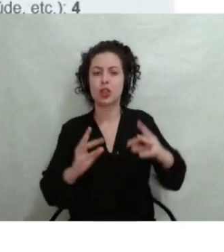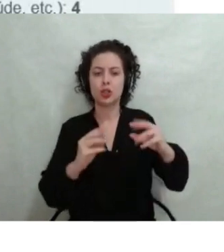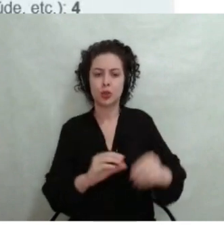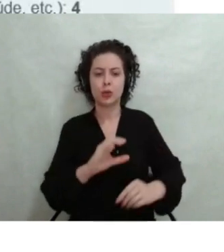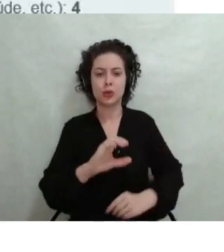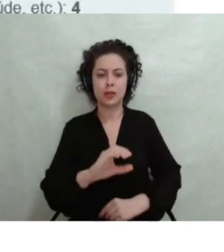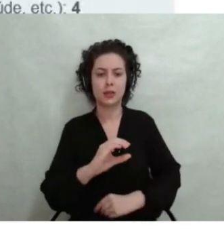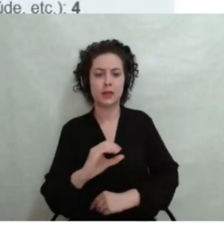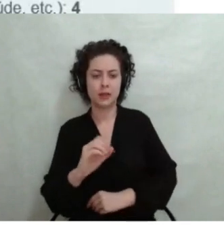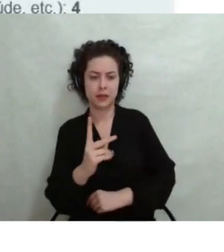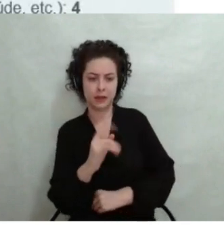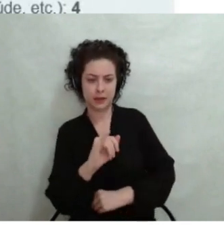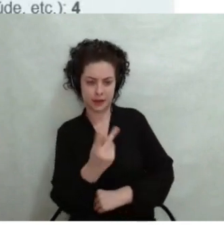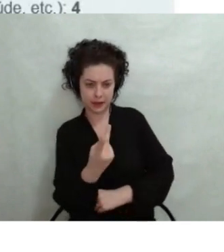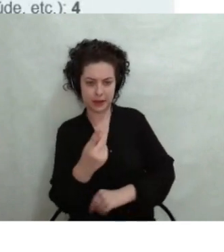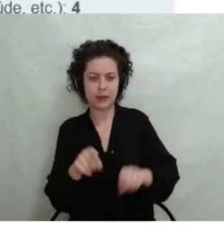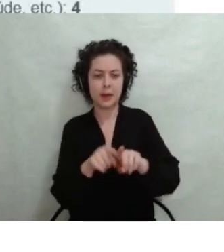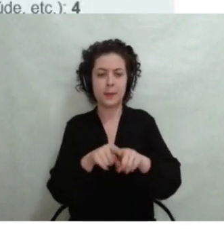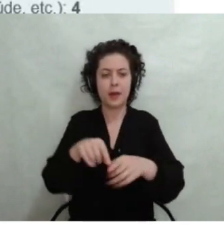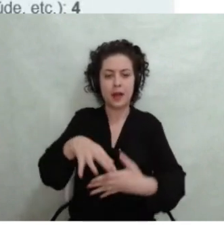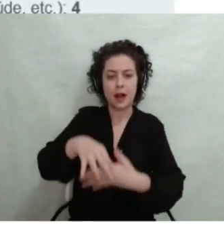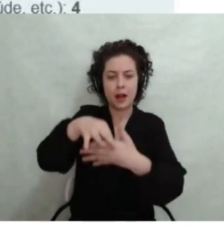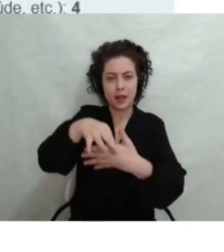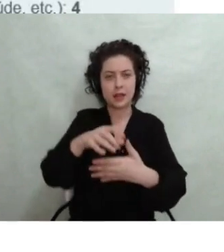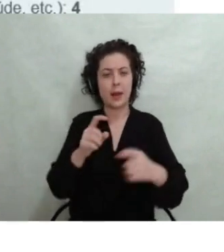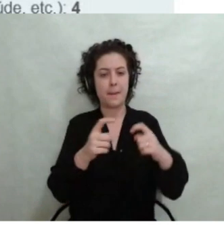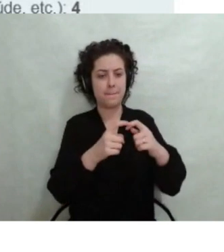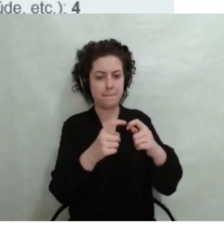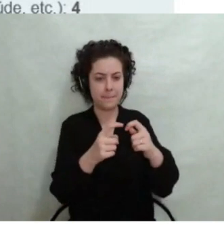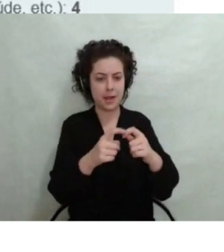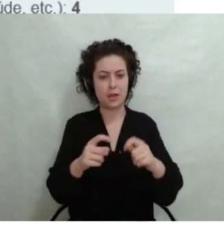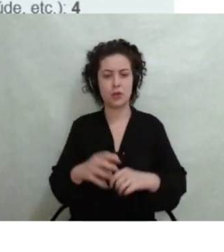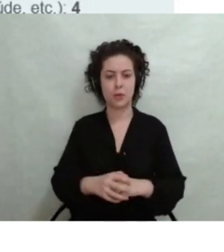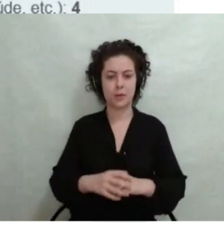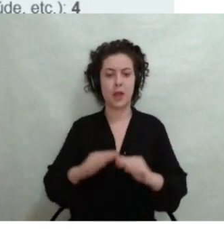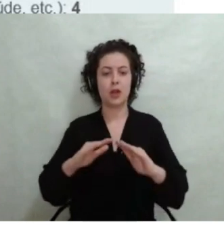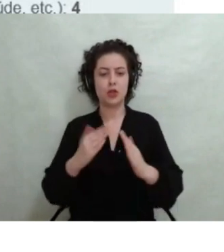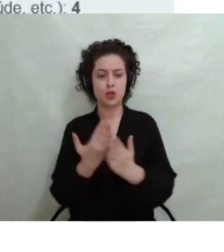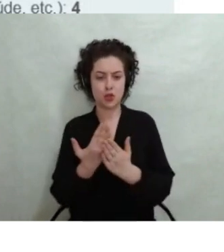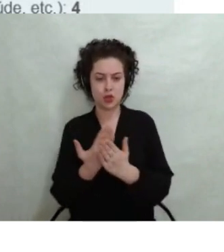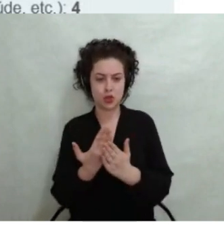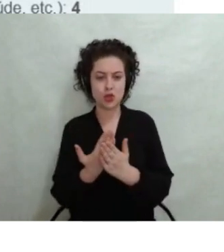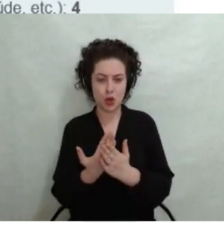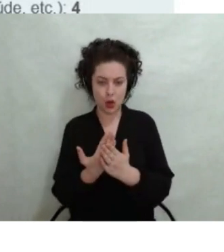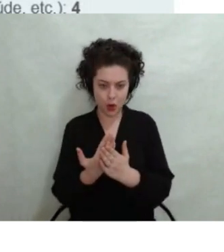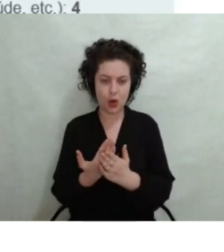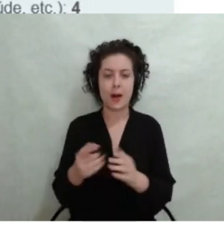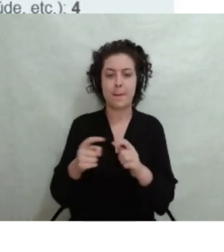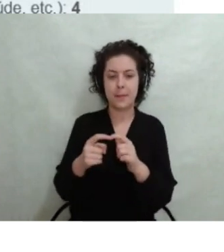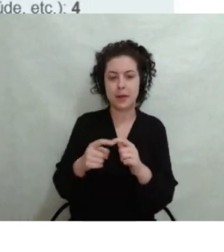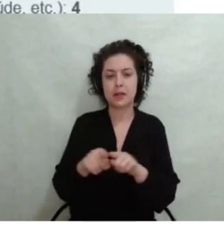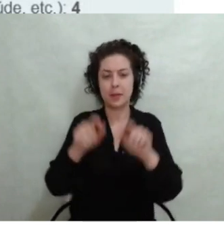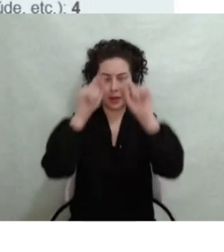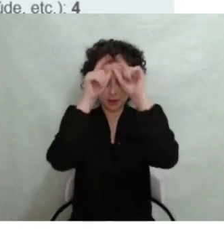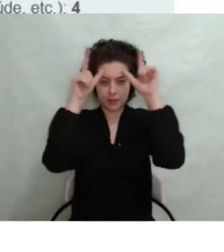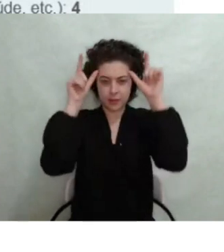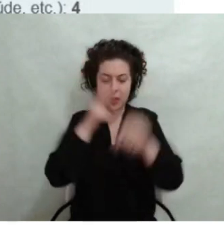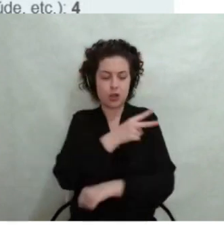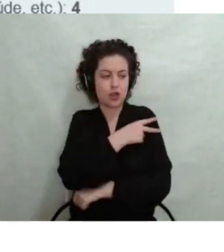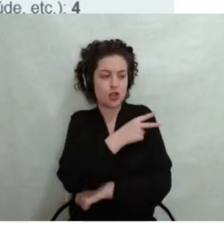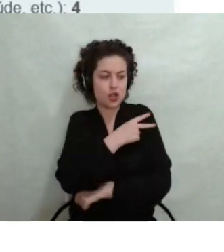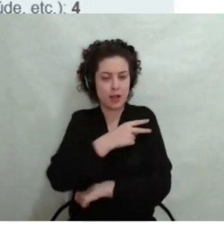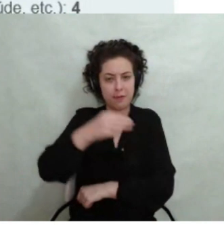as lideranças médicas, a Escola de Medicina, a Escola de Enfermagem, as chefias de saúde mental,